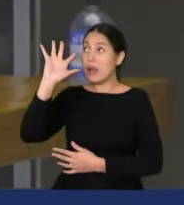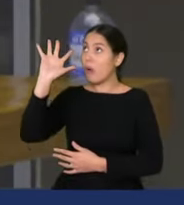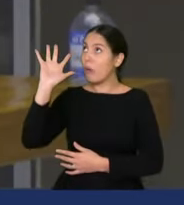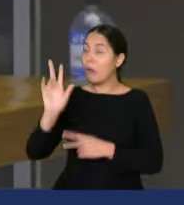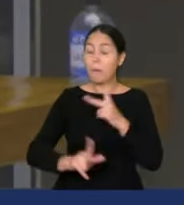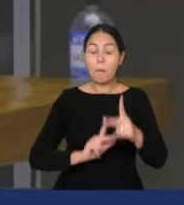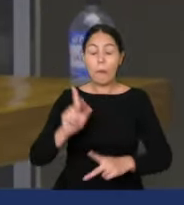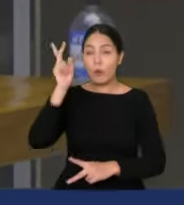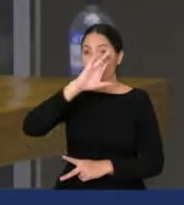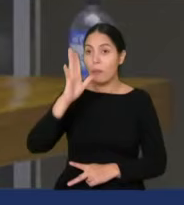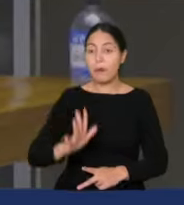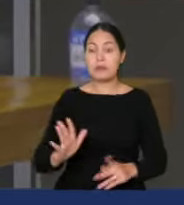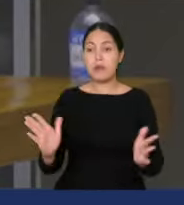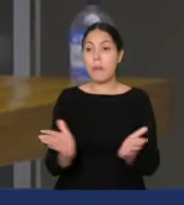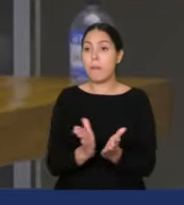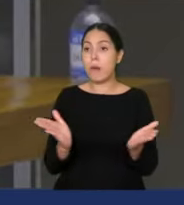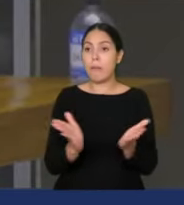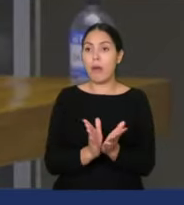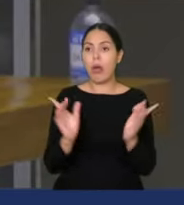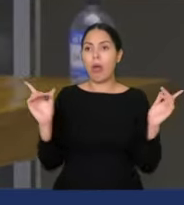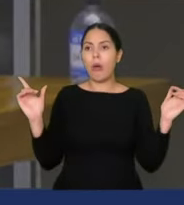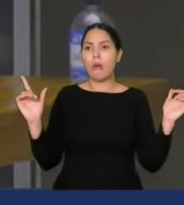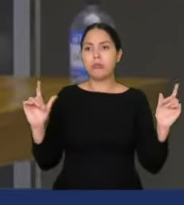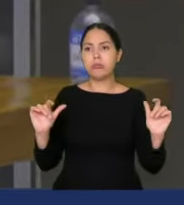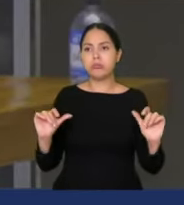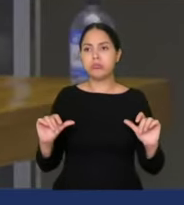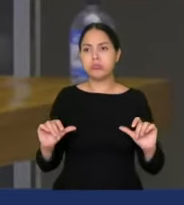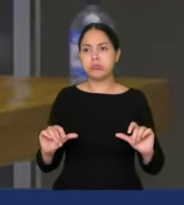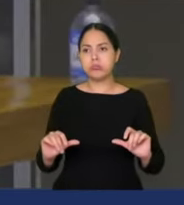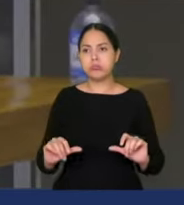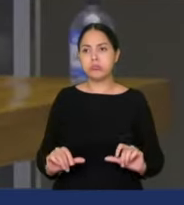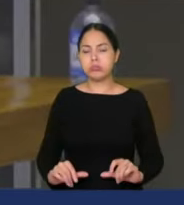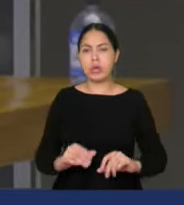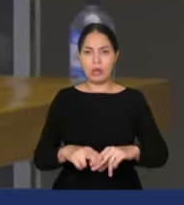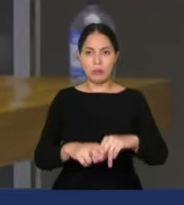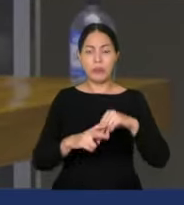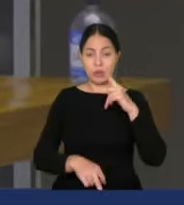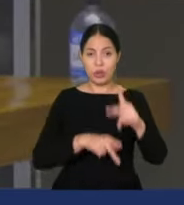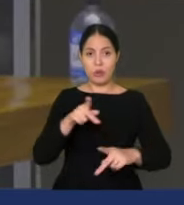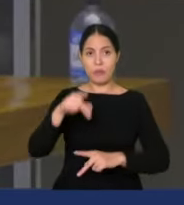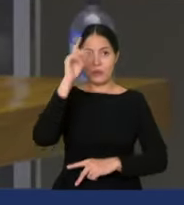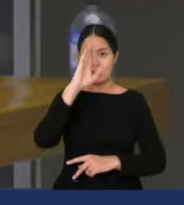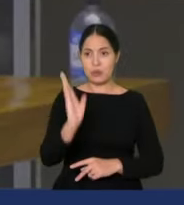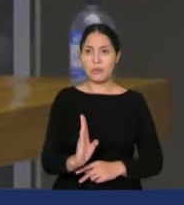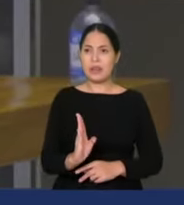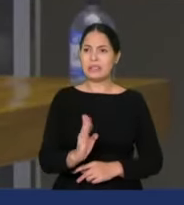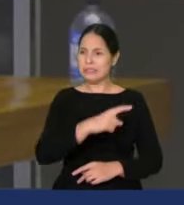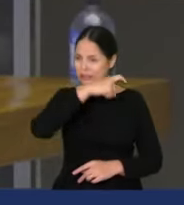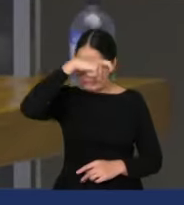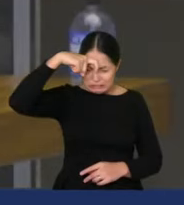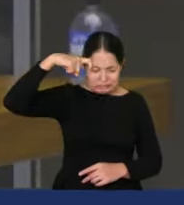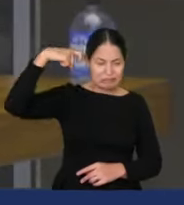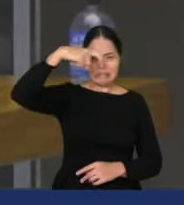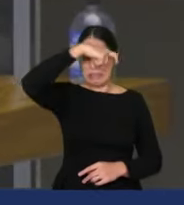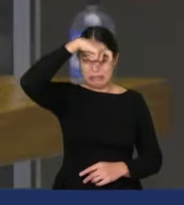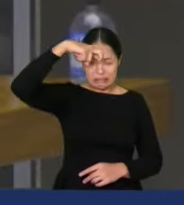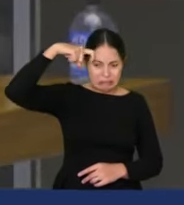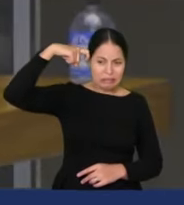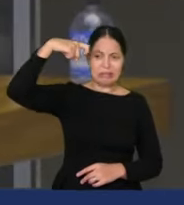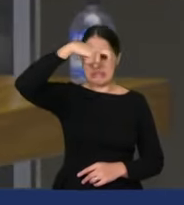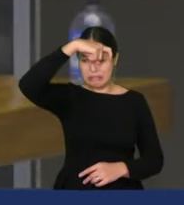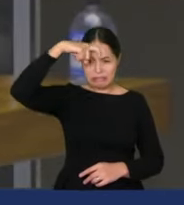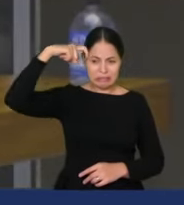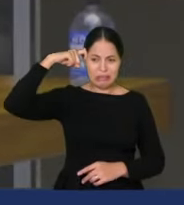povo brasileiro. Vai arrancar dinheiro suado do povo brasileiro para pagar conta de energia